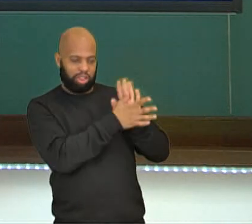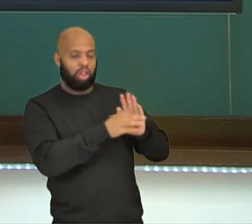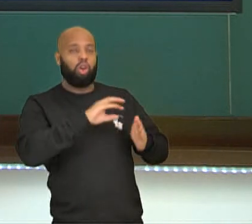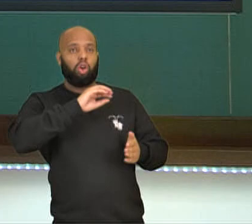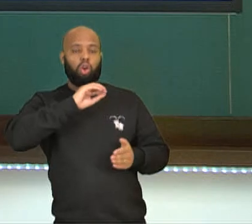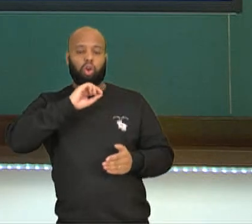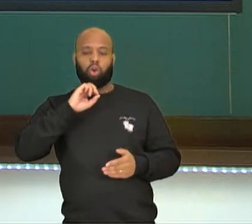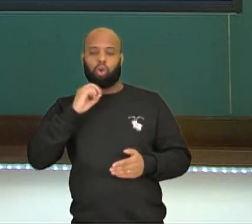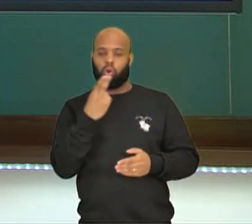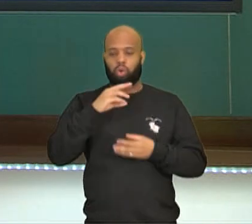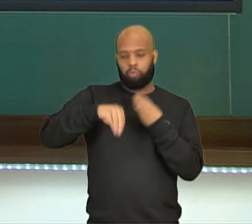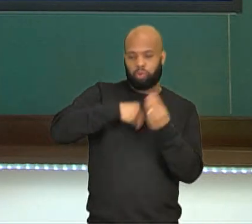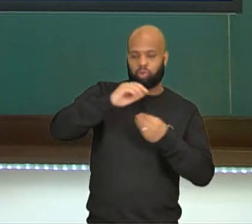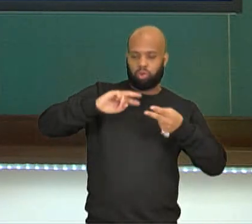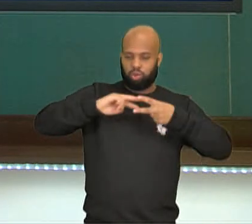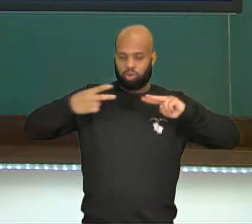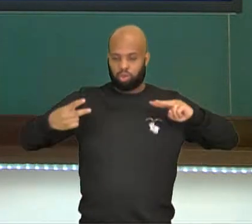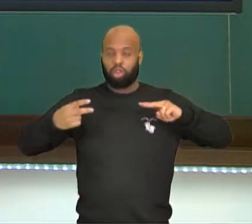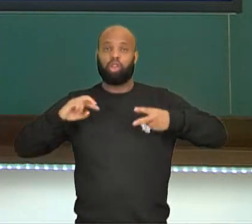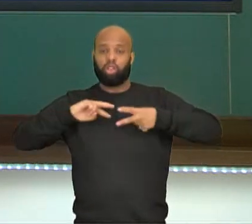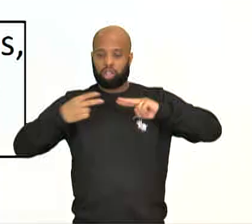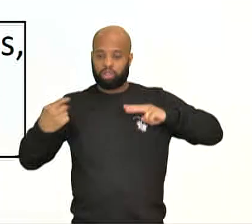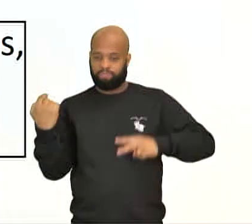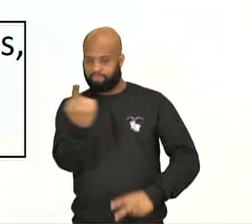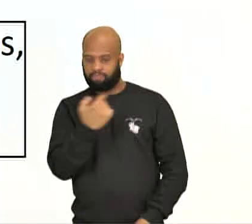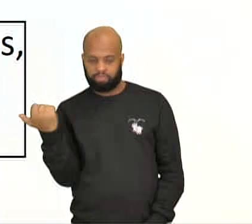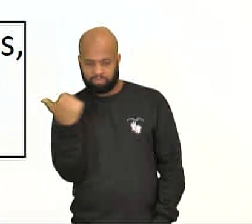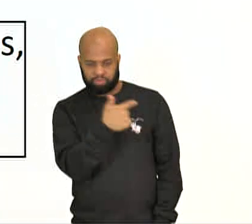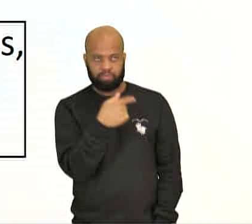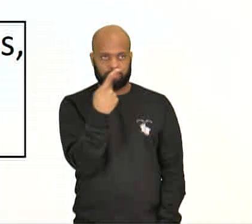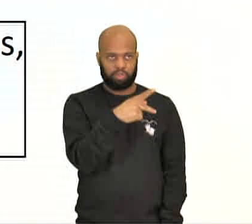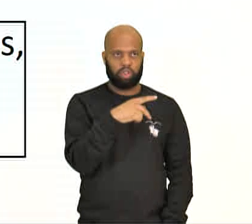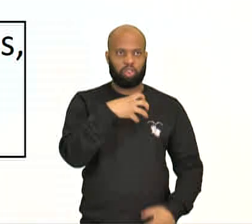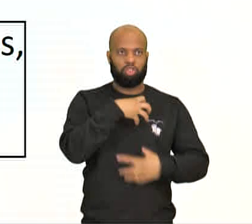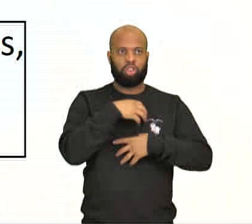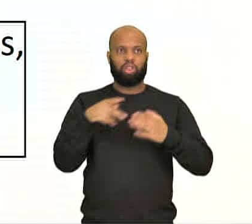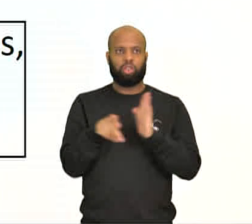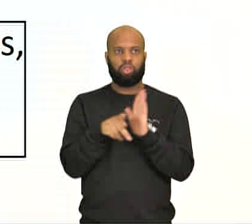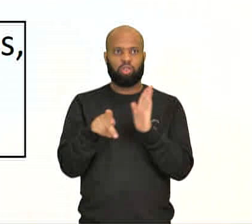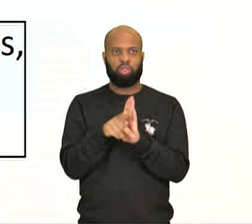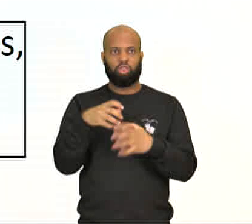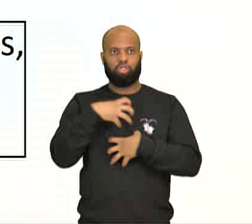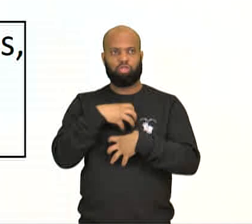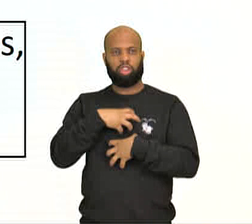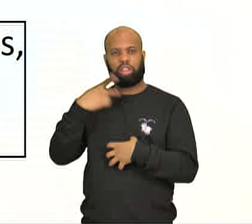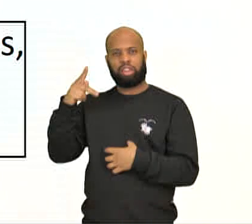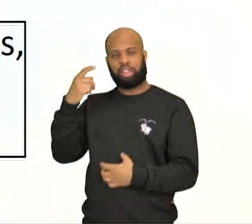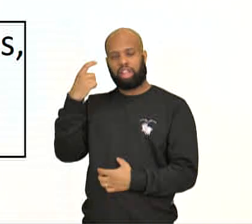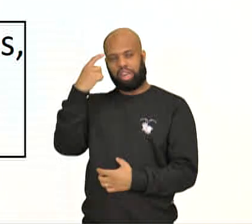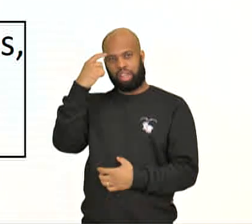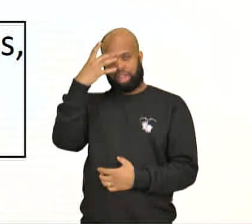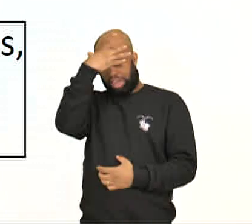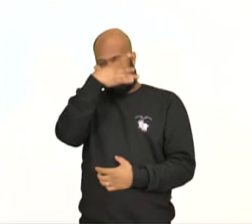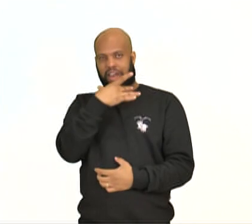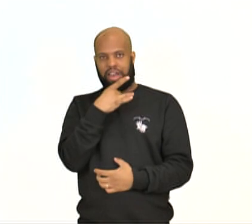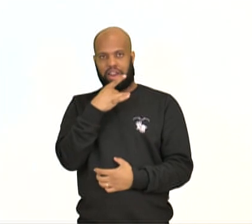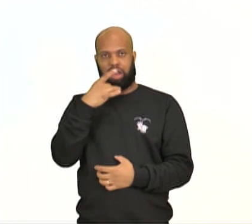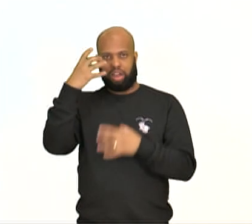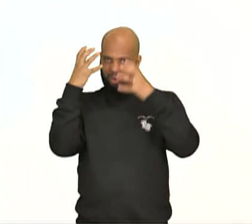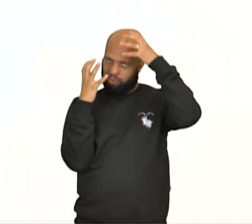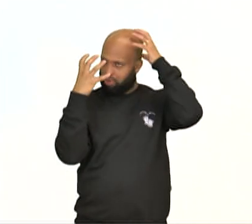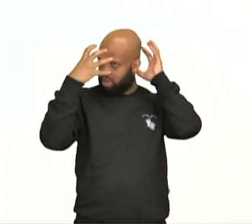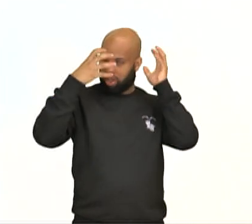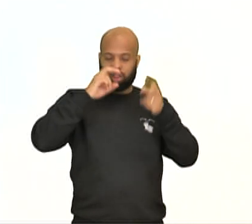miscigenaram, o nosso DNA sobrepôs o deles. Aqui um crânio de um Homo erectus de 1,8 milhões de anos, encontrado na